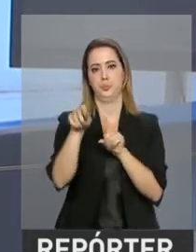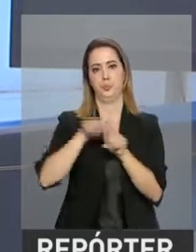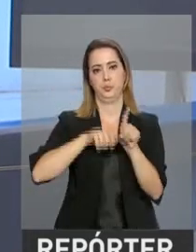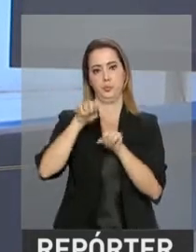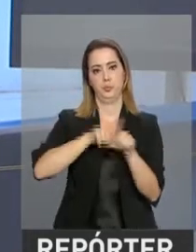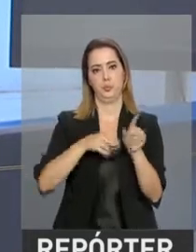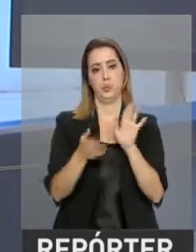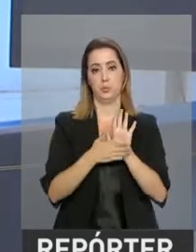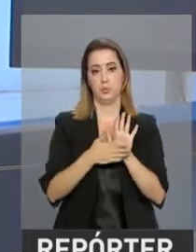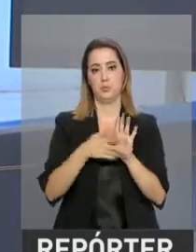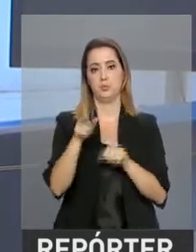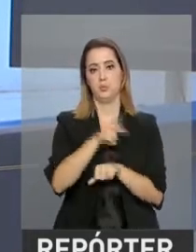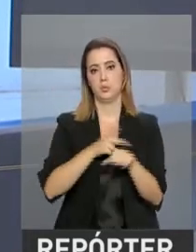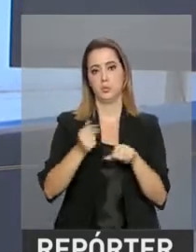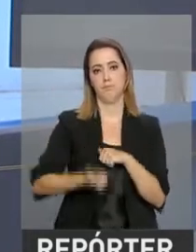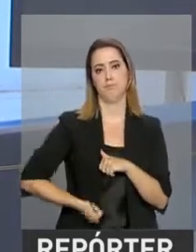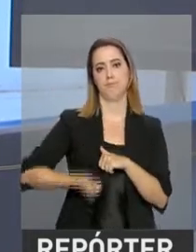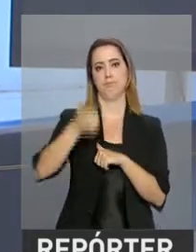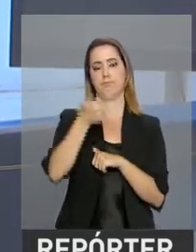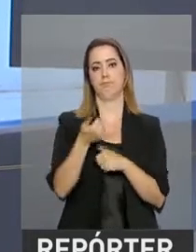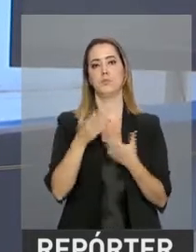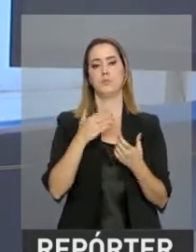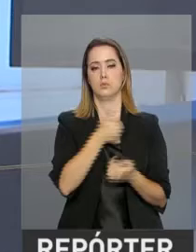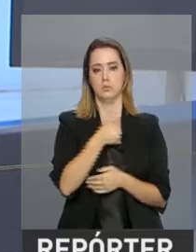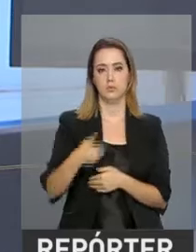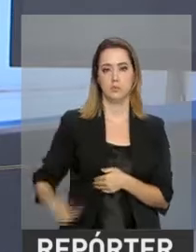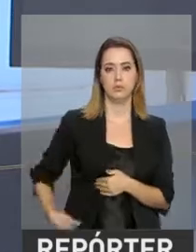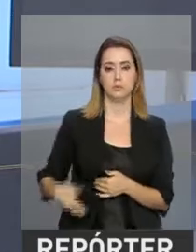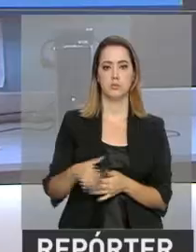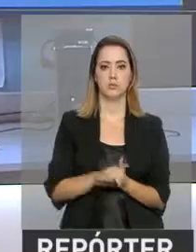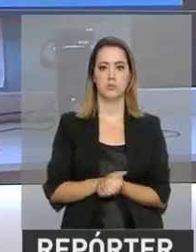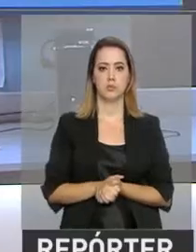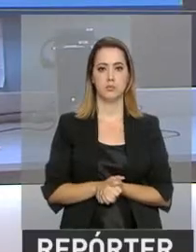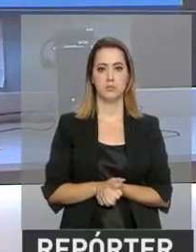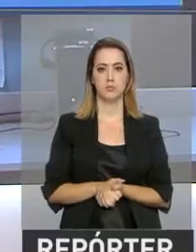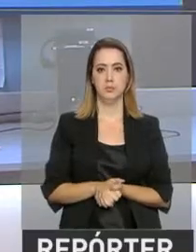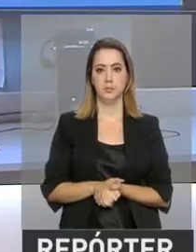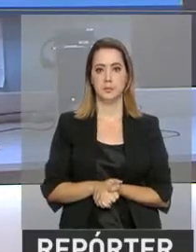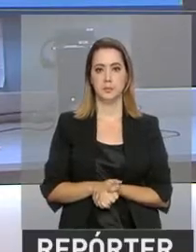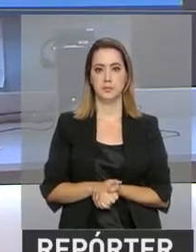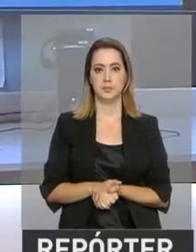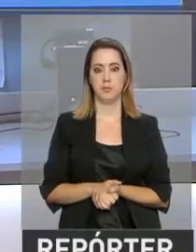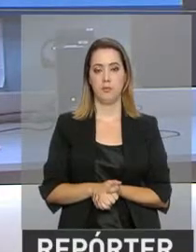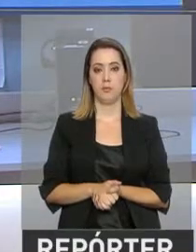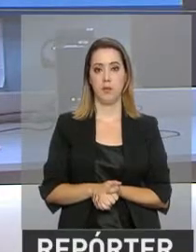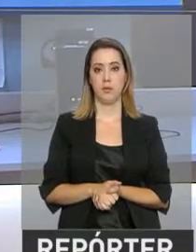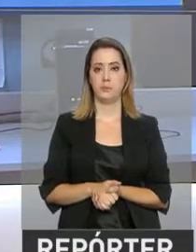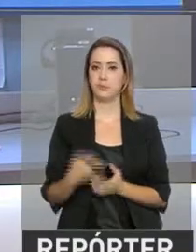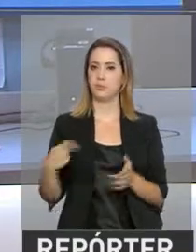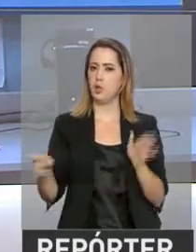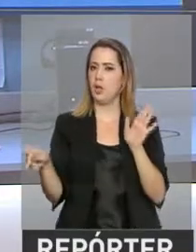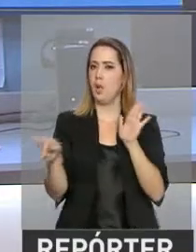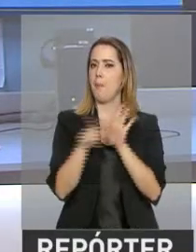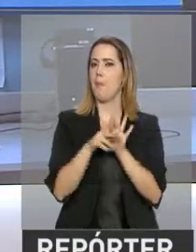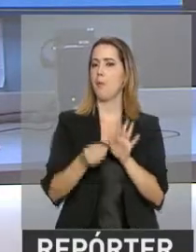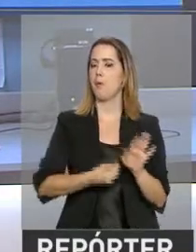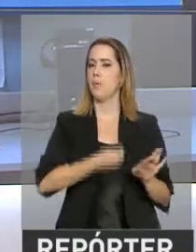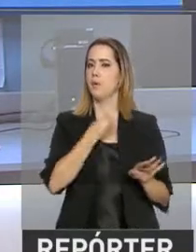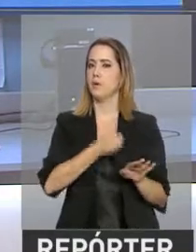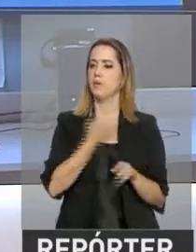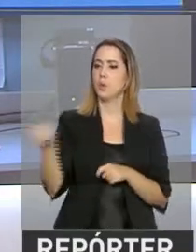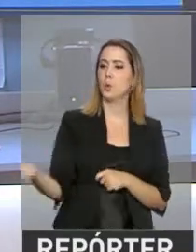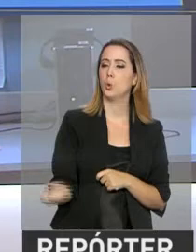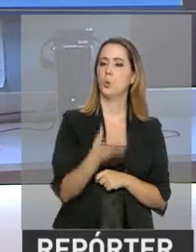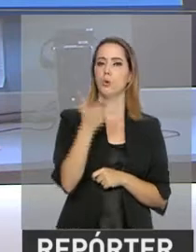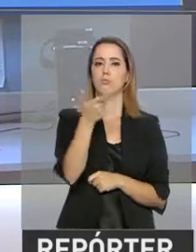mostra que o país está adquirindo condições de governabilidade reescrever a história da própria vida é assim para